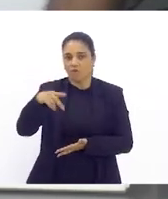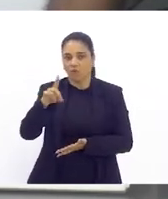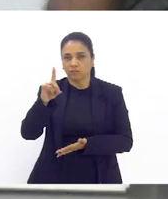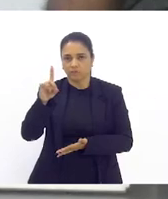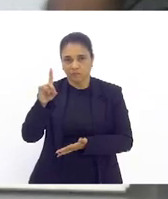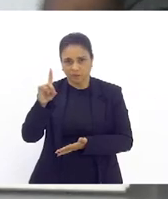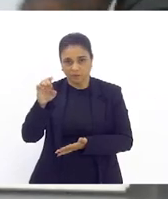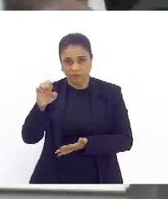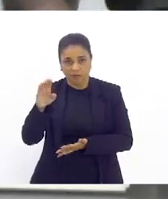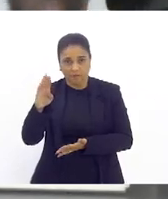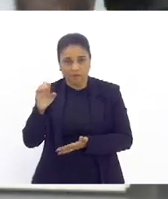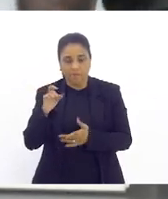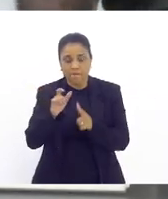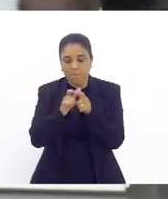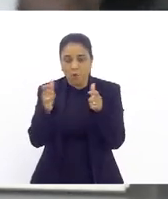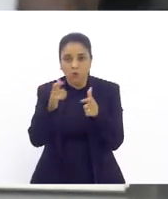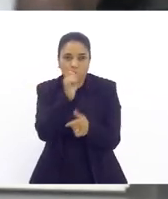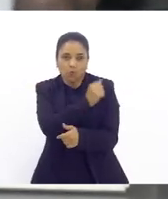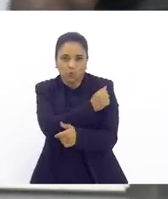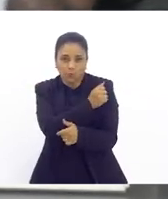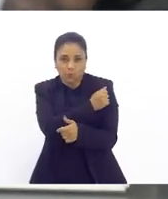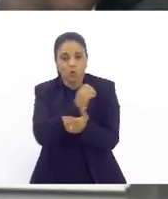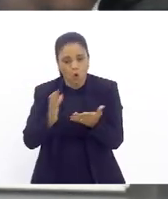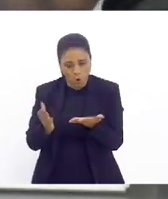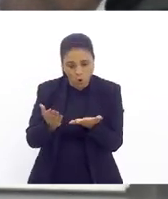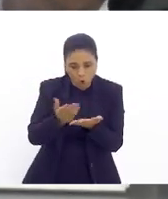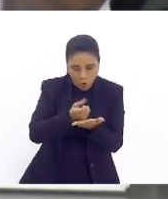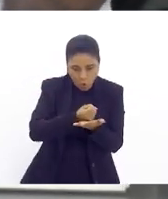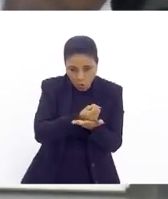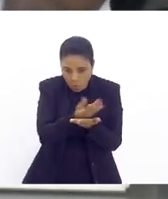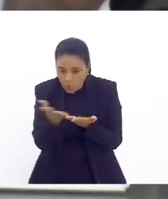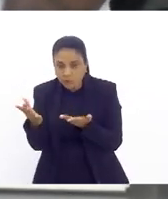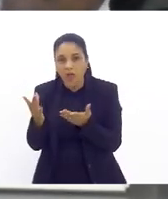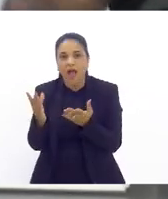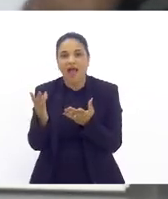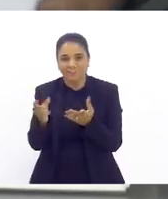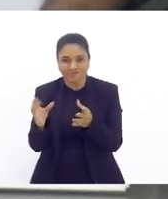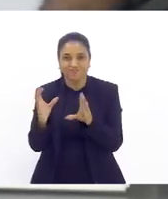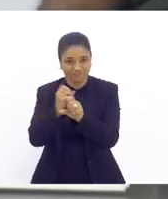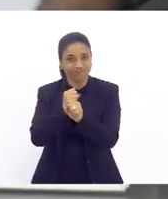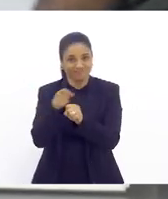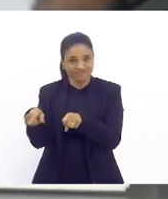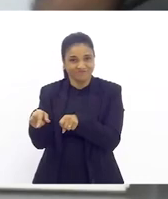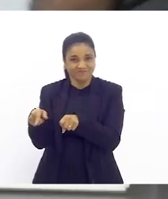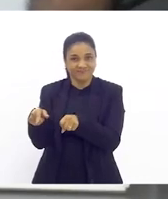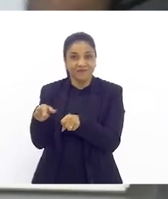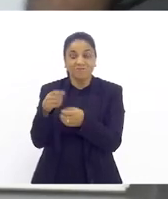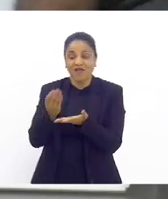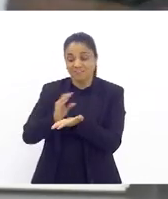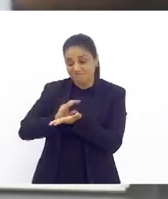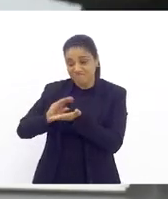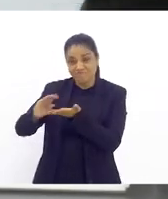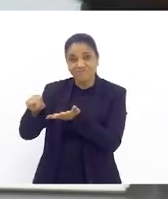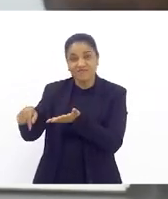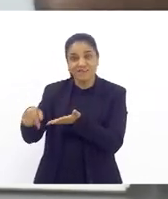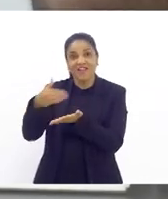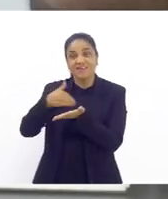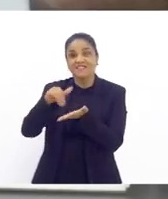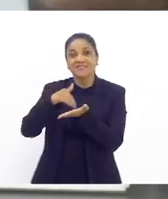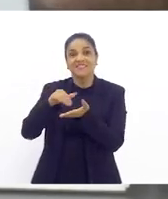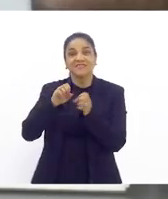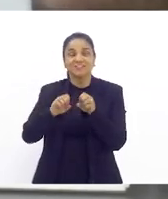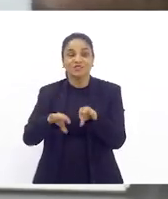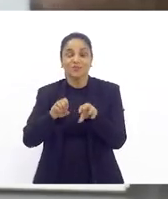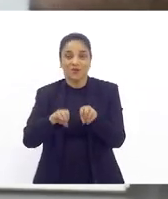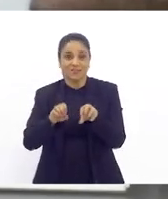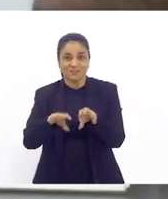nossos entra na contagem quem recebe né Toda Toda verba é a secretaria de